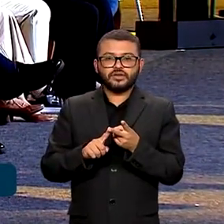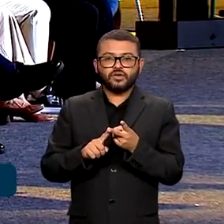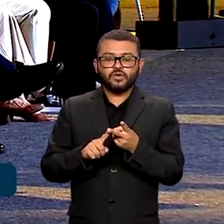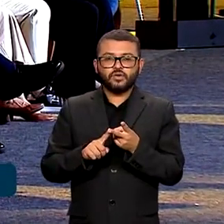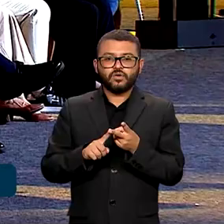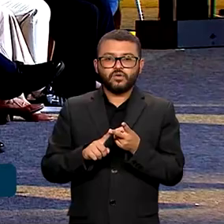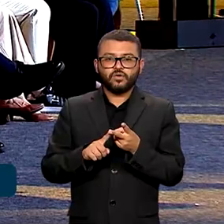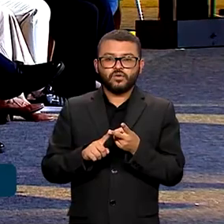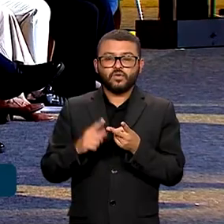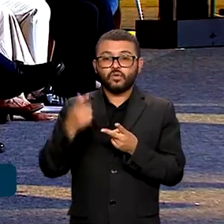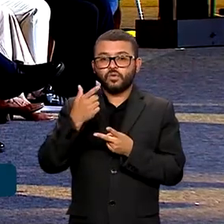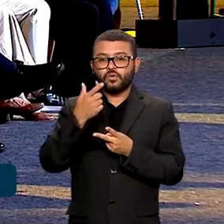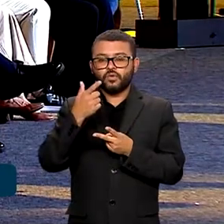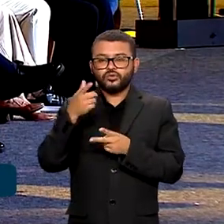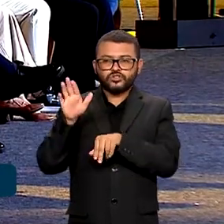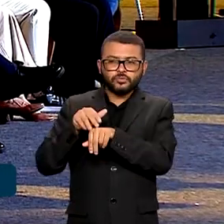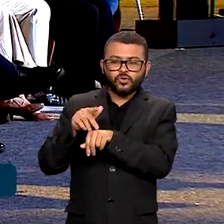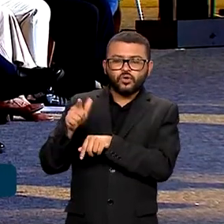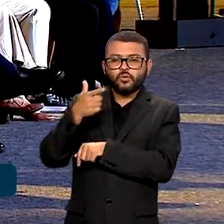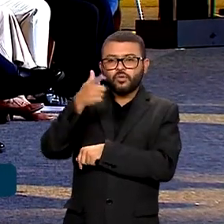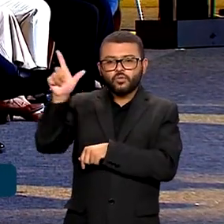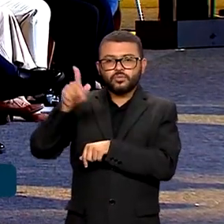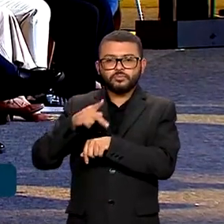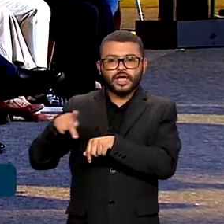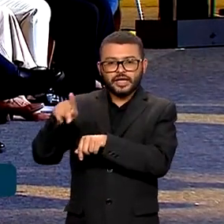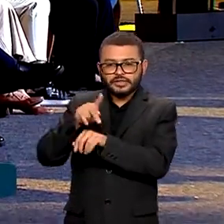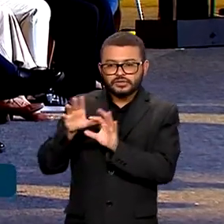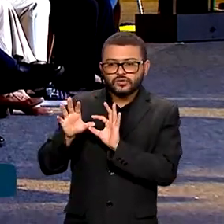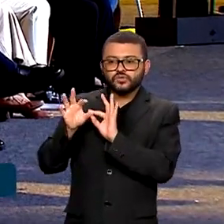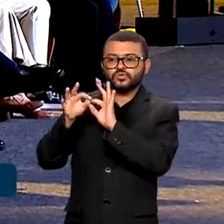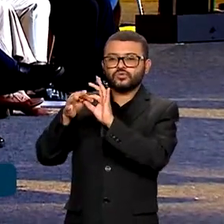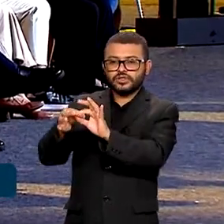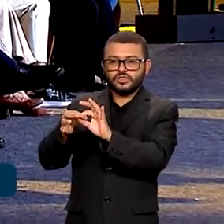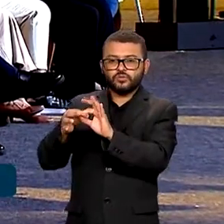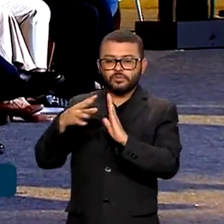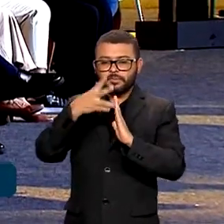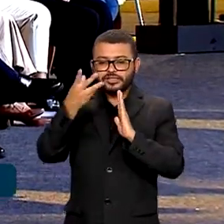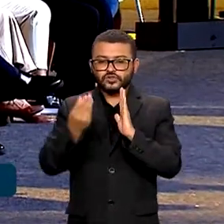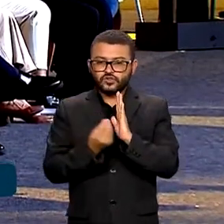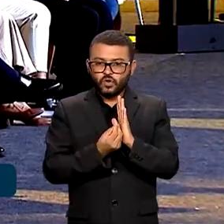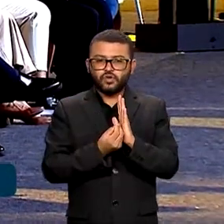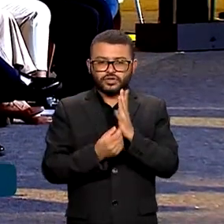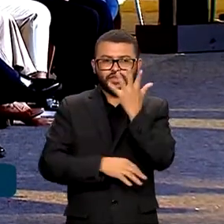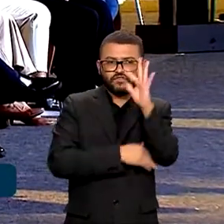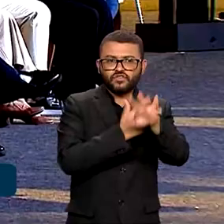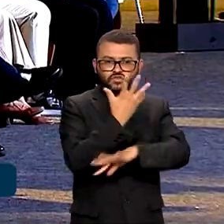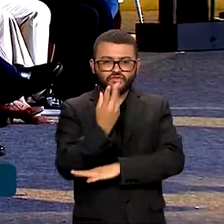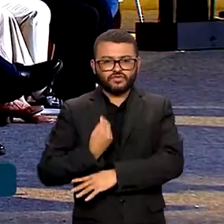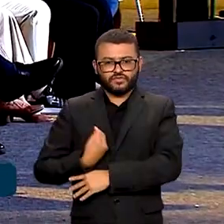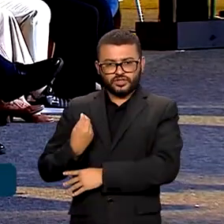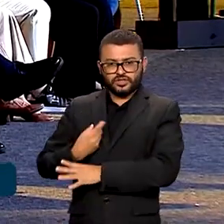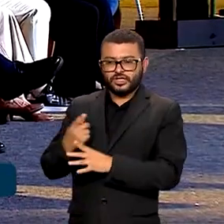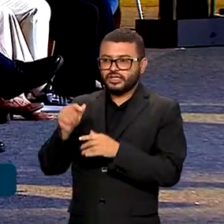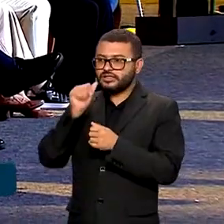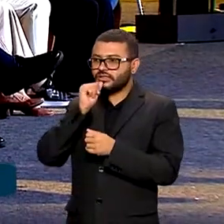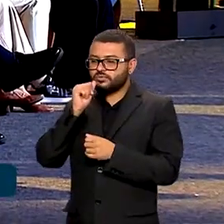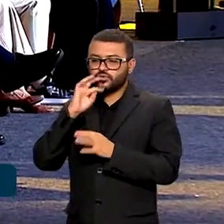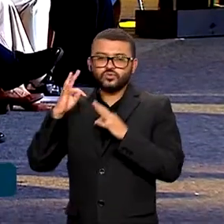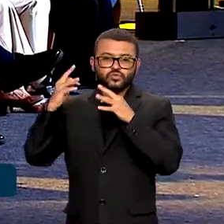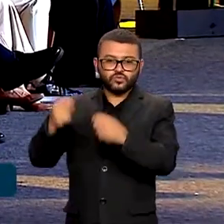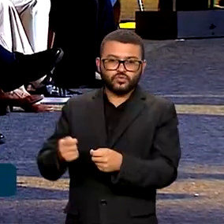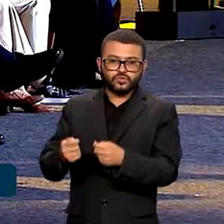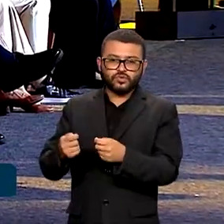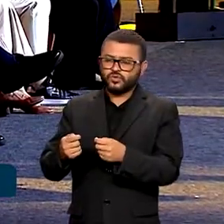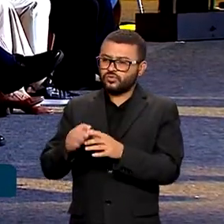Guiana, convidou os países que têm florestas tropicais de pé, a Indonésia e